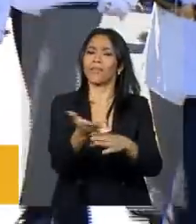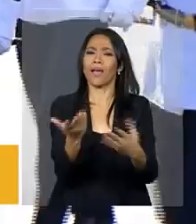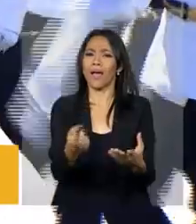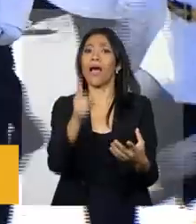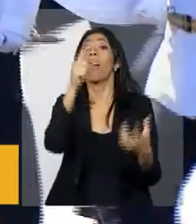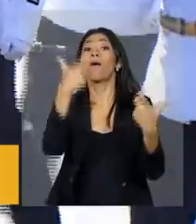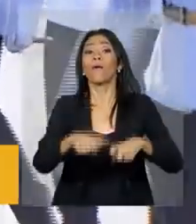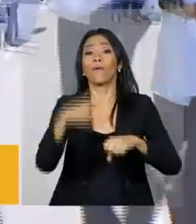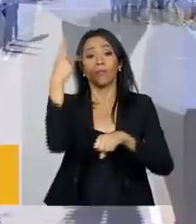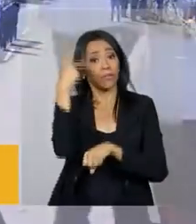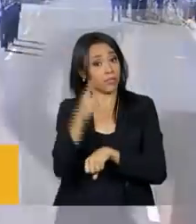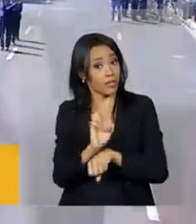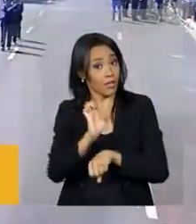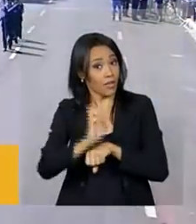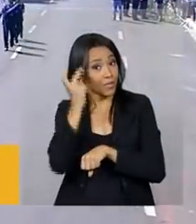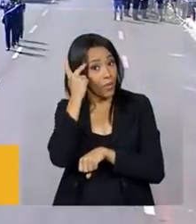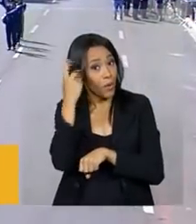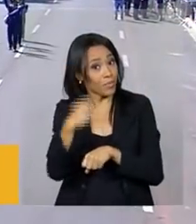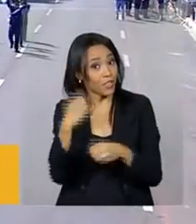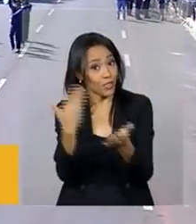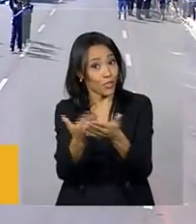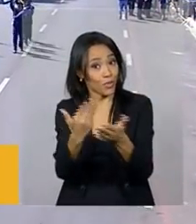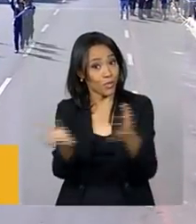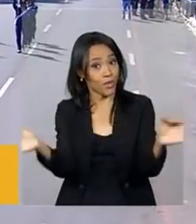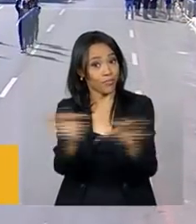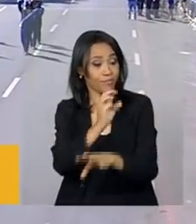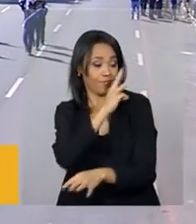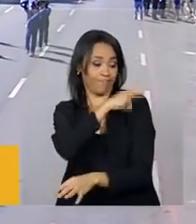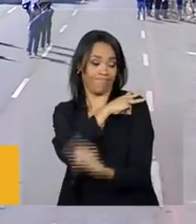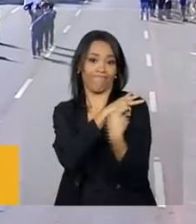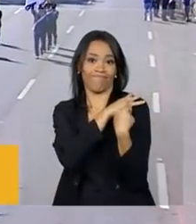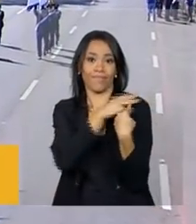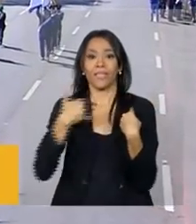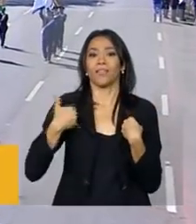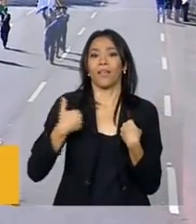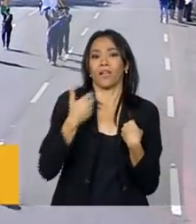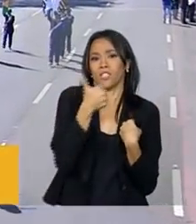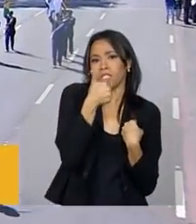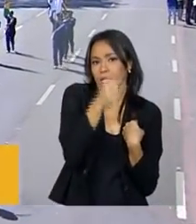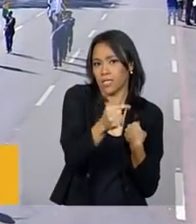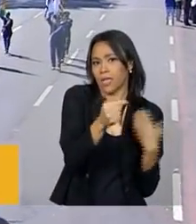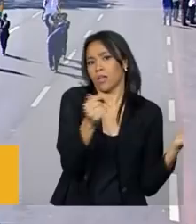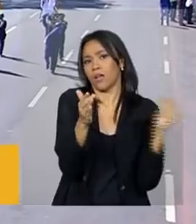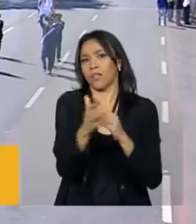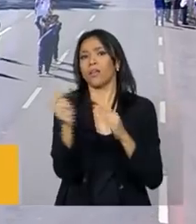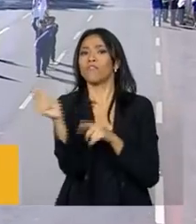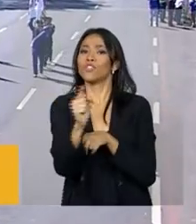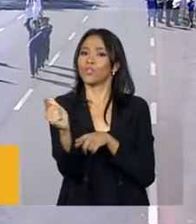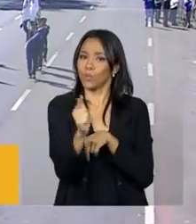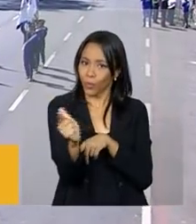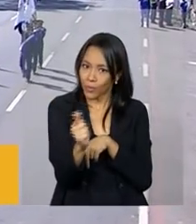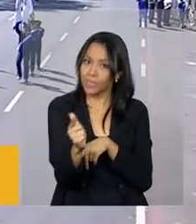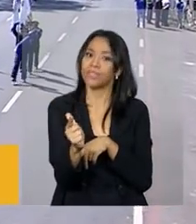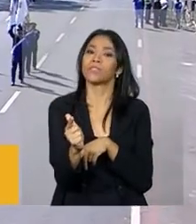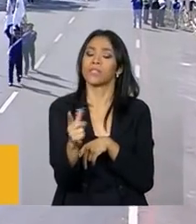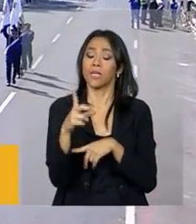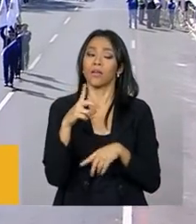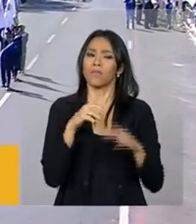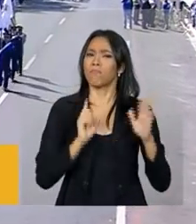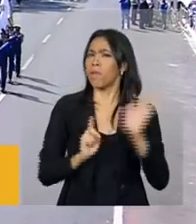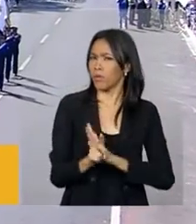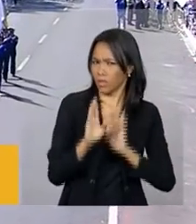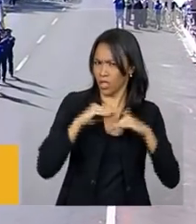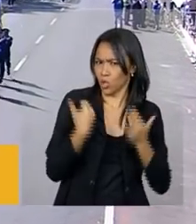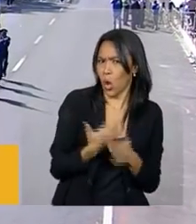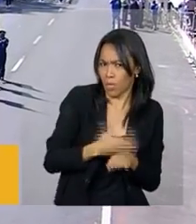São Paulo, tem que ter concluído o ensino médio entre 17 e 22 anos. Tem a escola preparatória também,